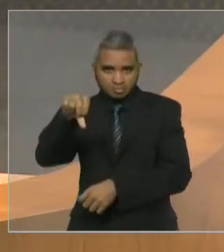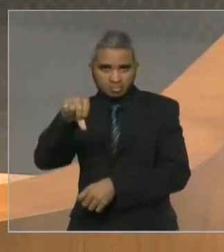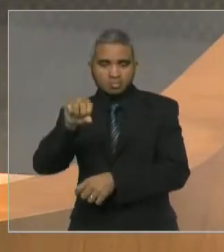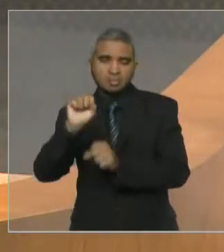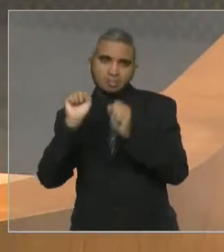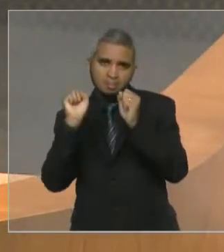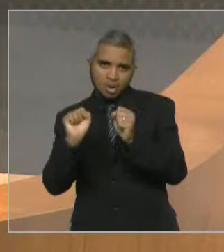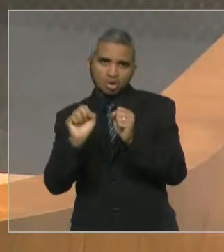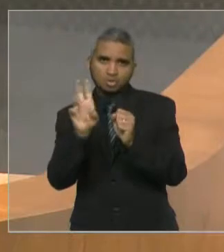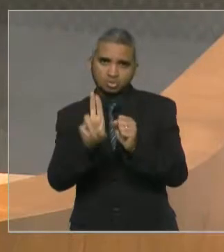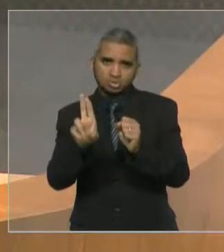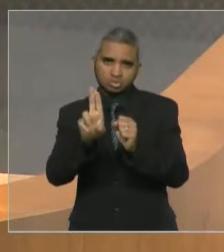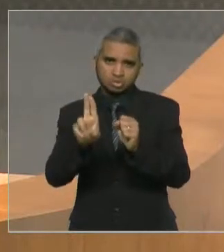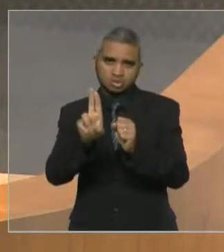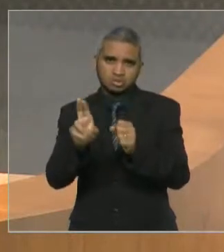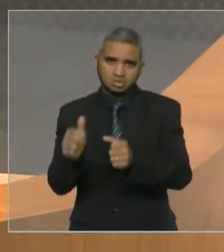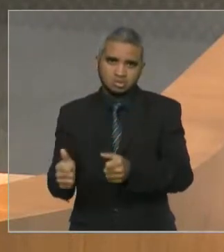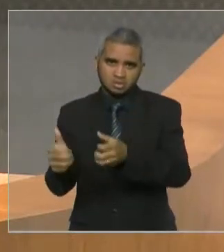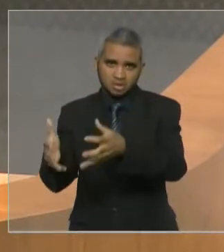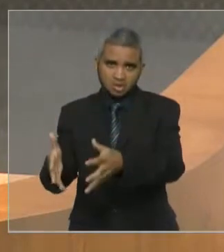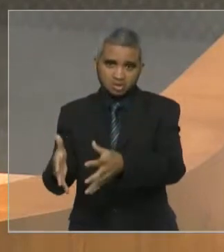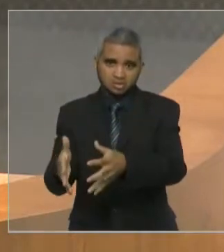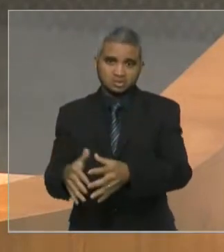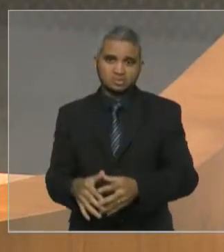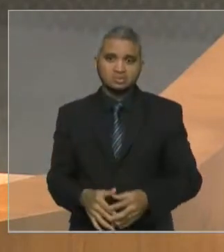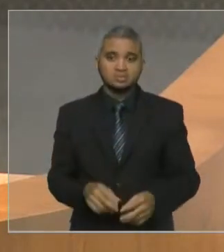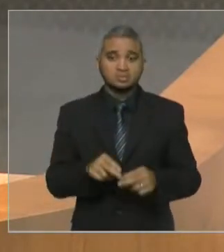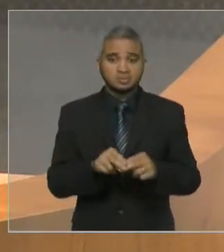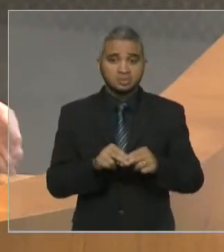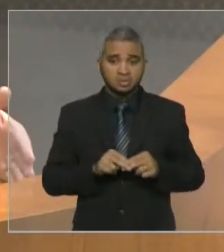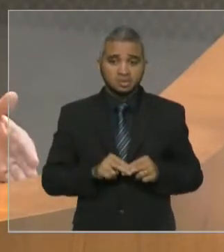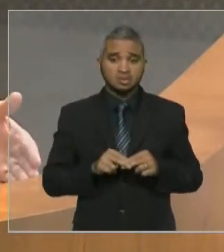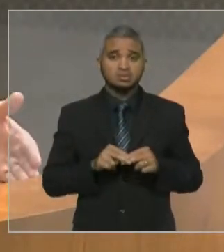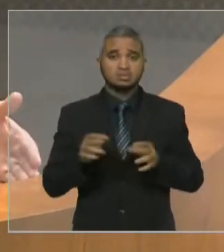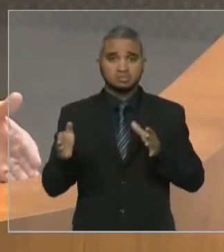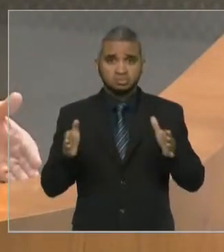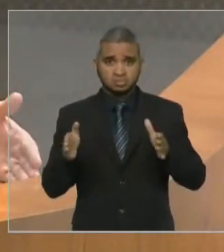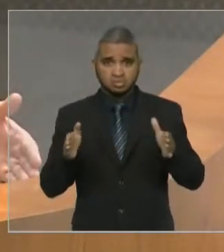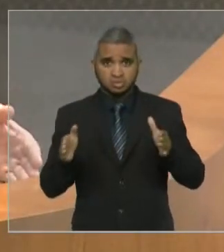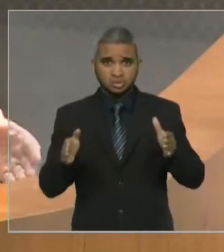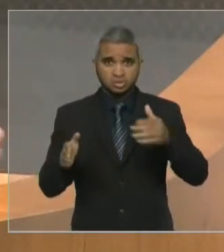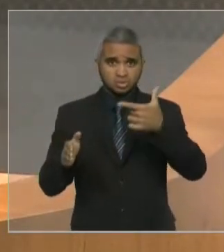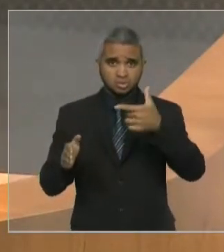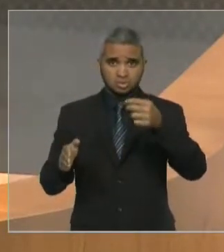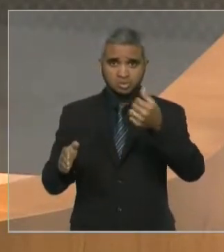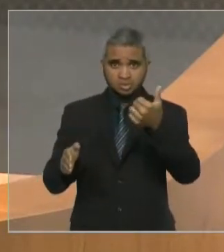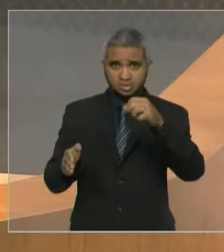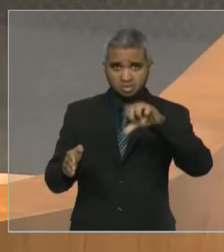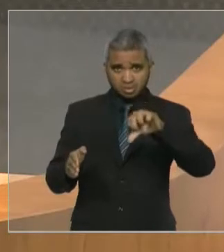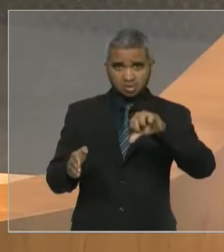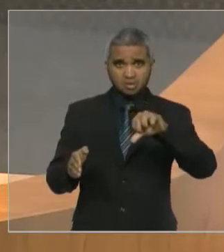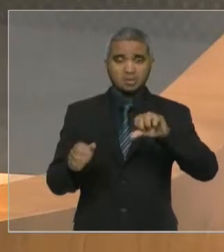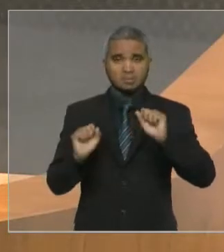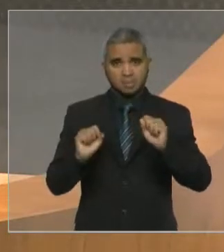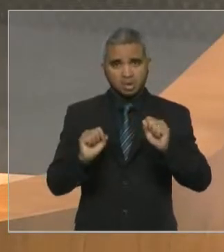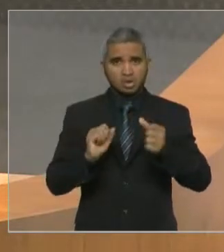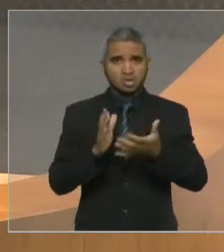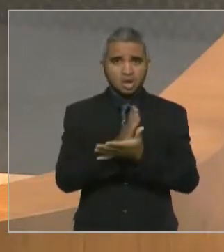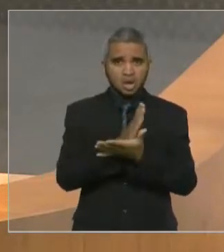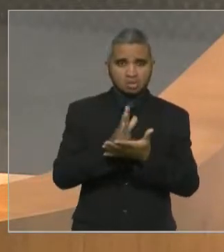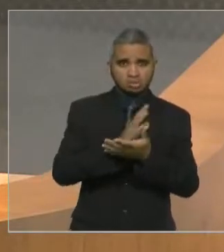E durante a execução fiscal, durante a execução dela, algumas adequações podem ser